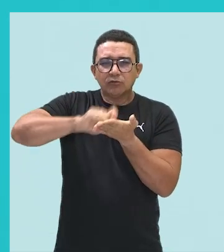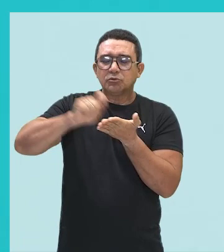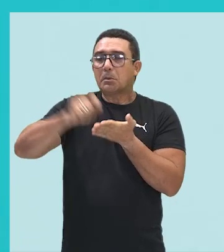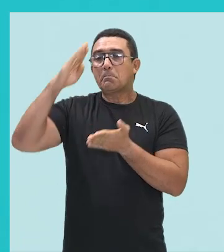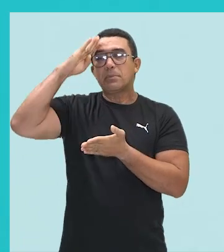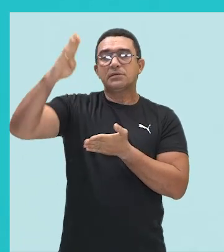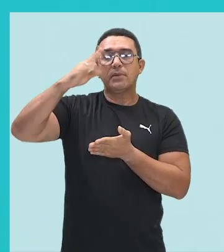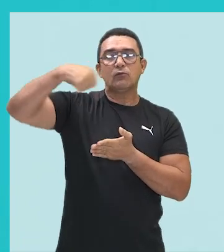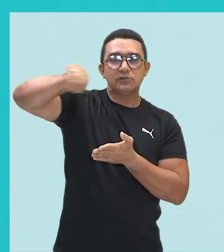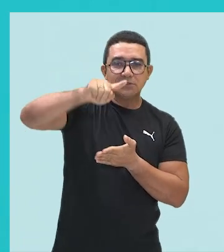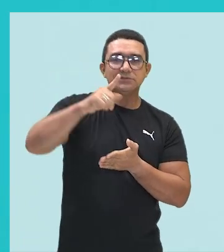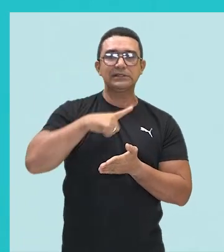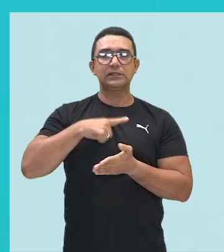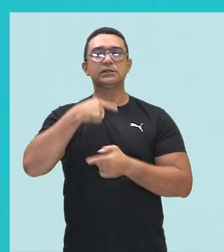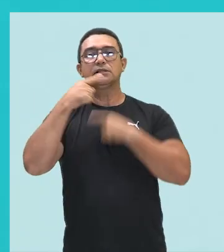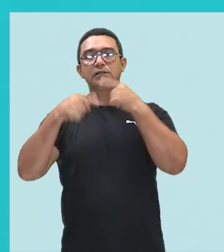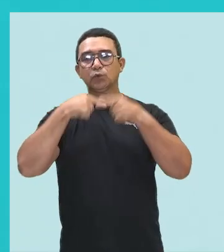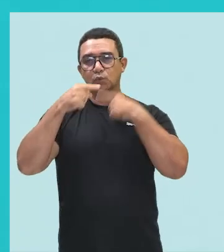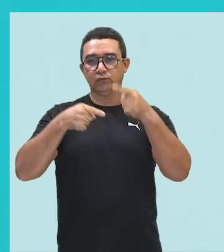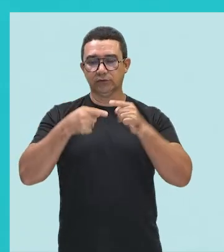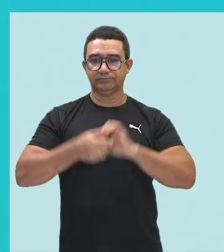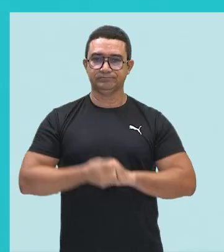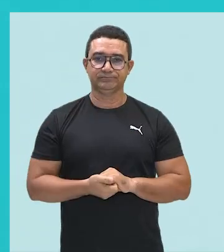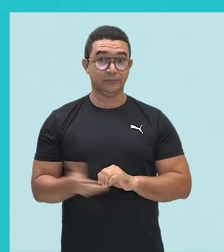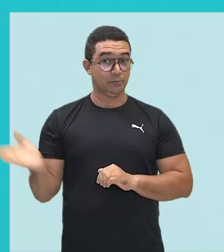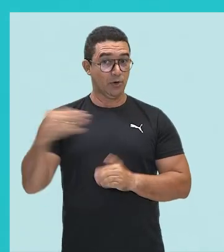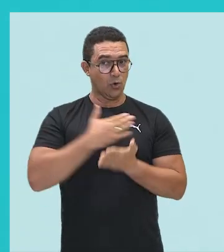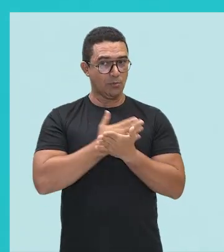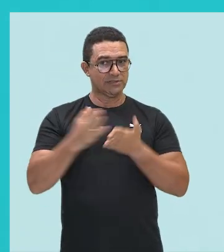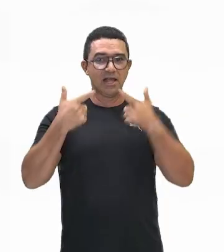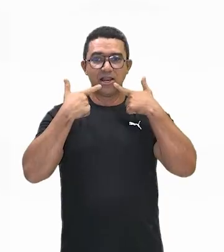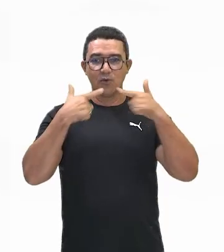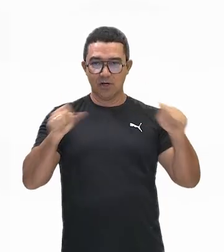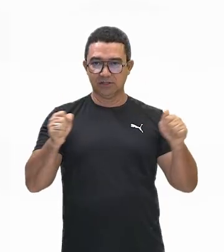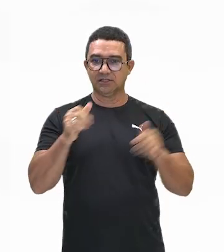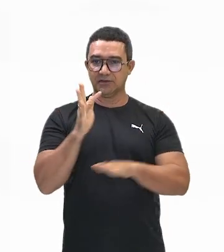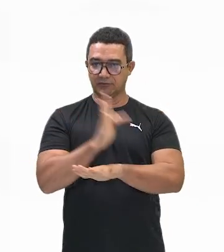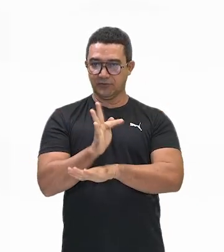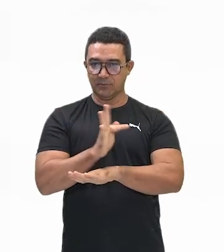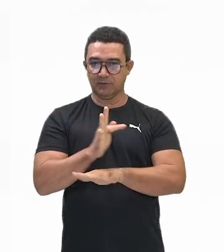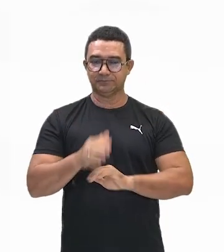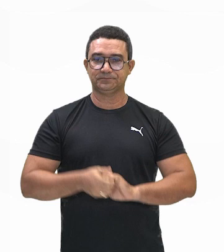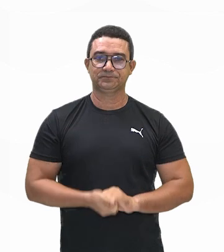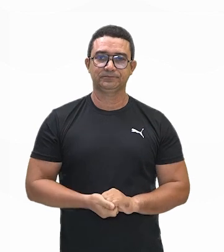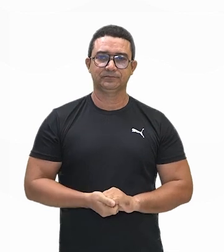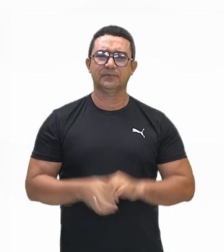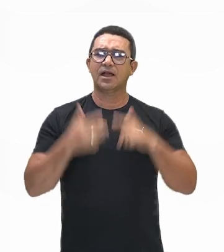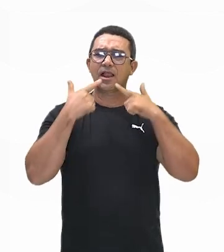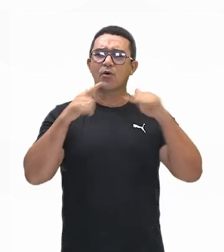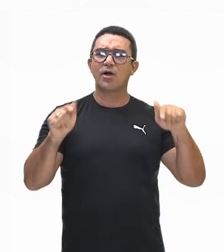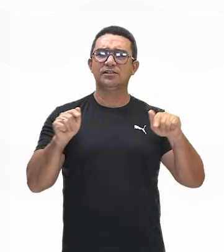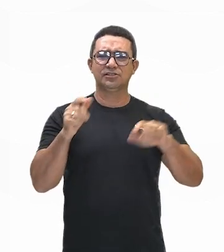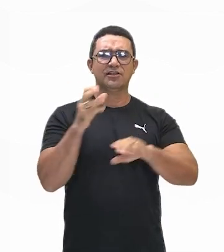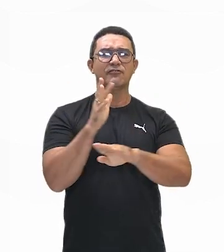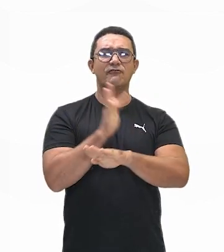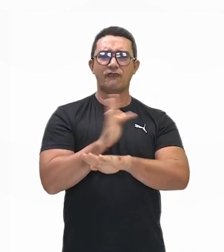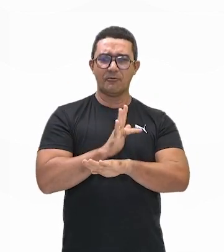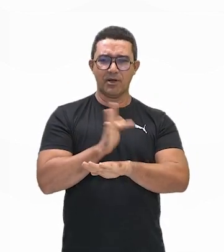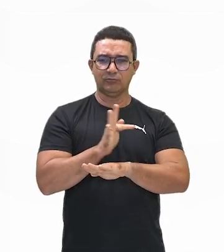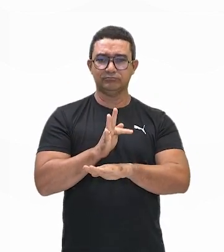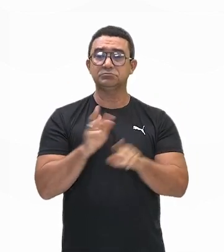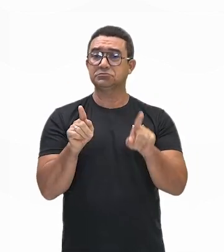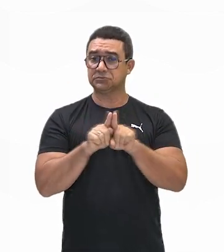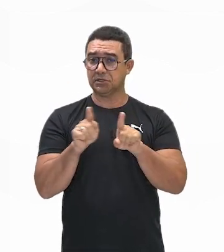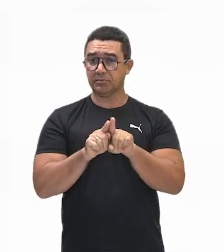aquilo que vocês ainda têm dúvidas, tá certo? Vamos iniciar com a linguagem formal, olha só. Na nossa linguagem formal, então, a linguagem